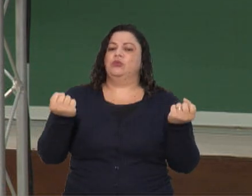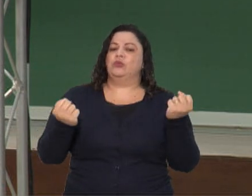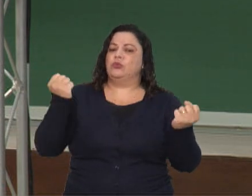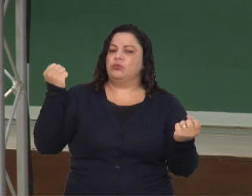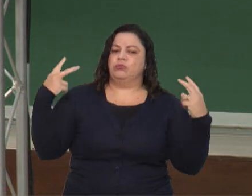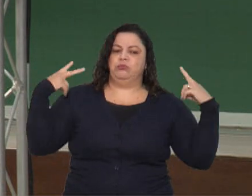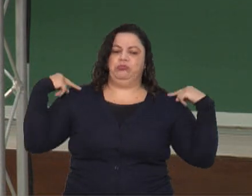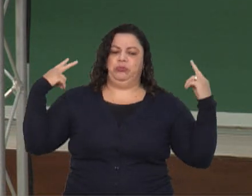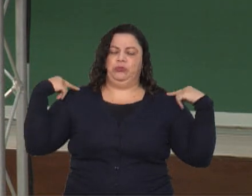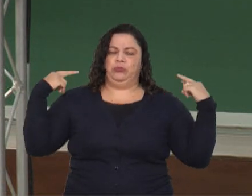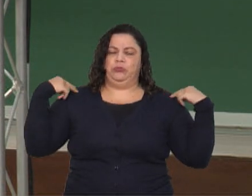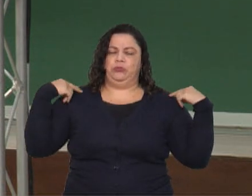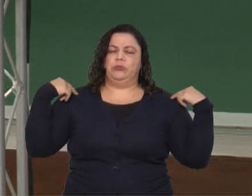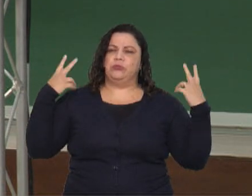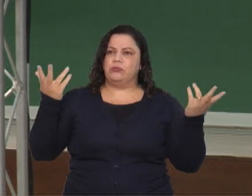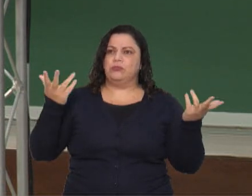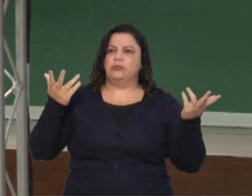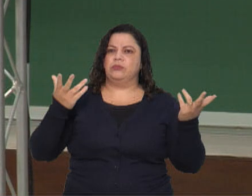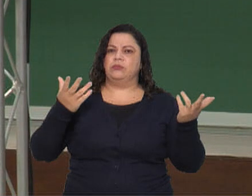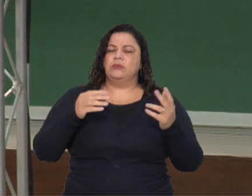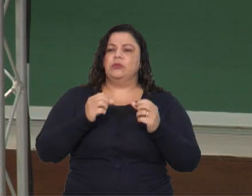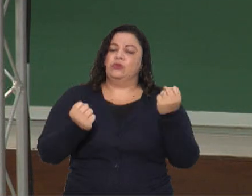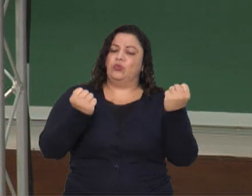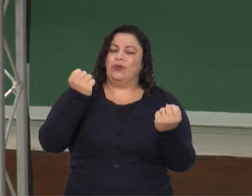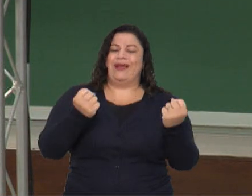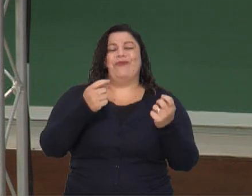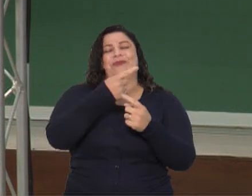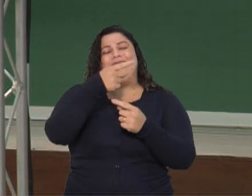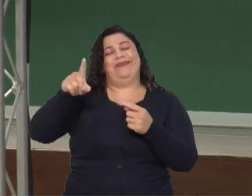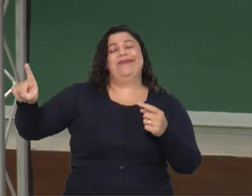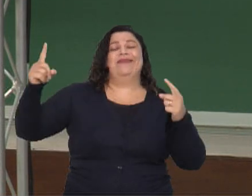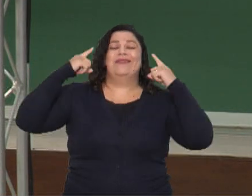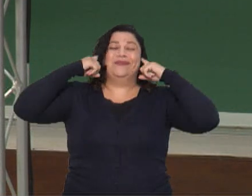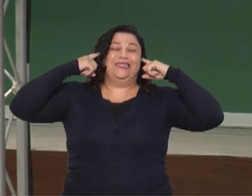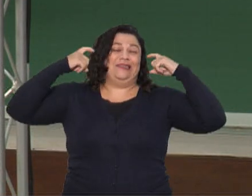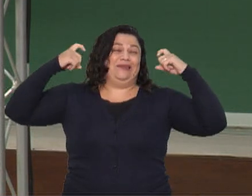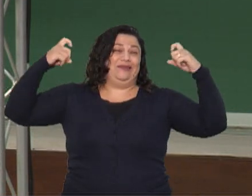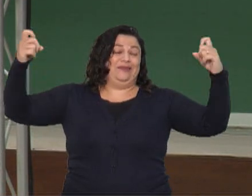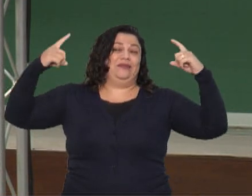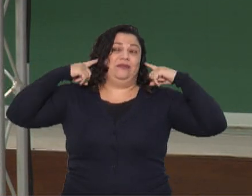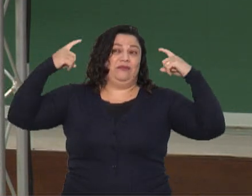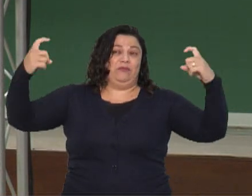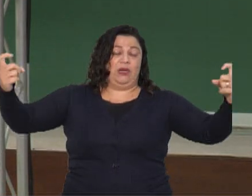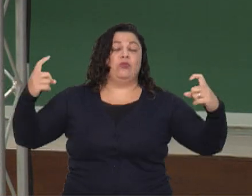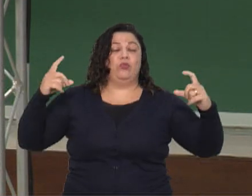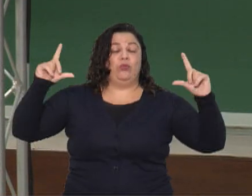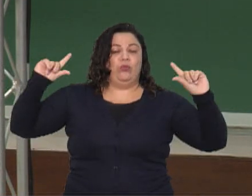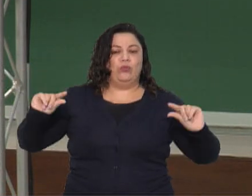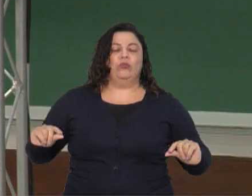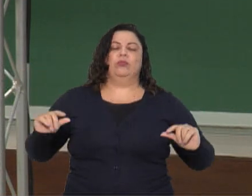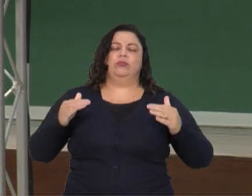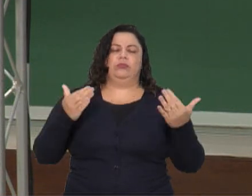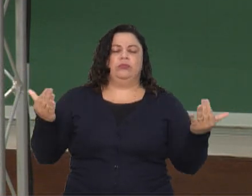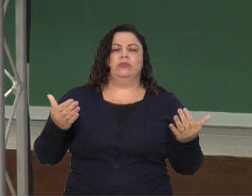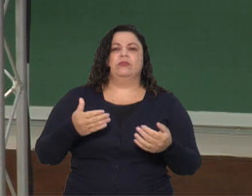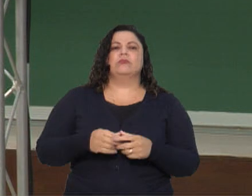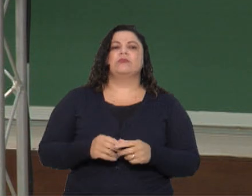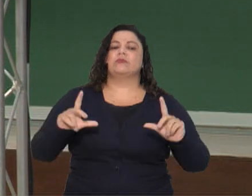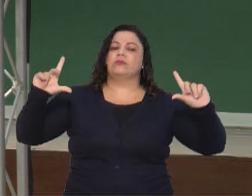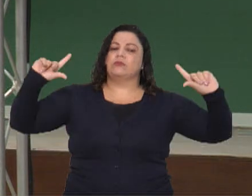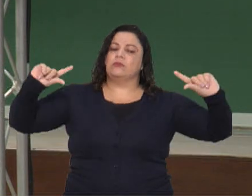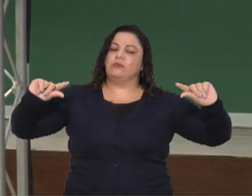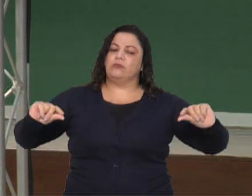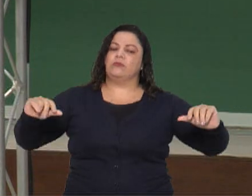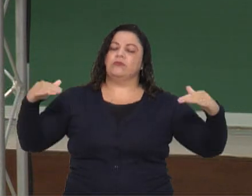e que fosse mais barata, com certeza a gente diminuiria o barulho, né,